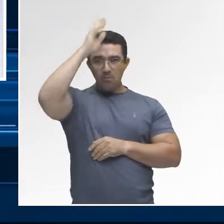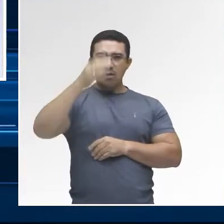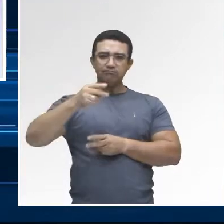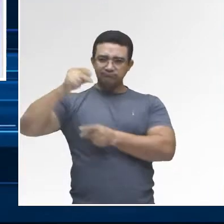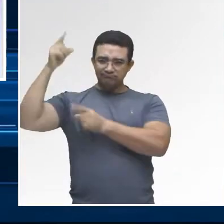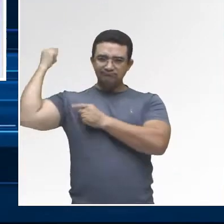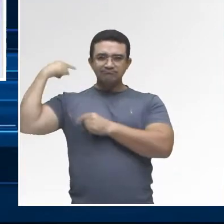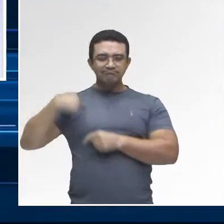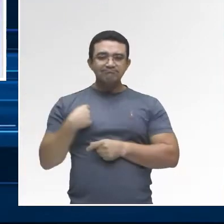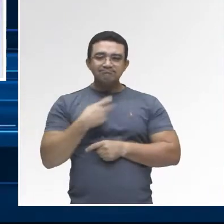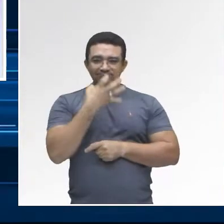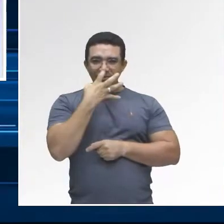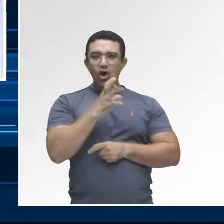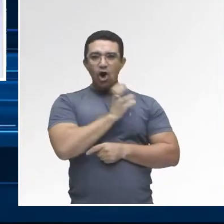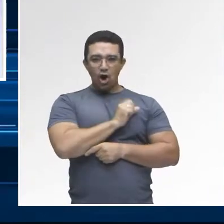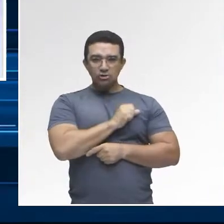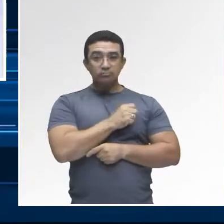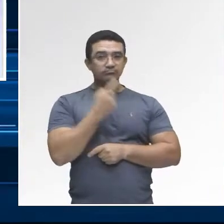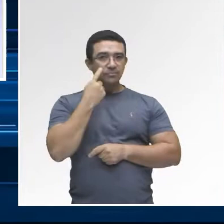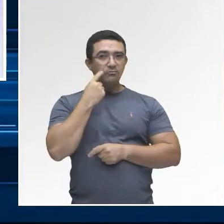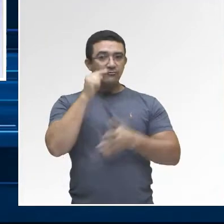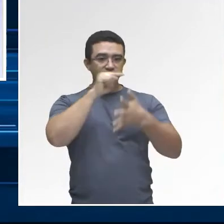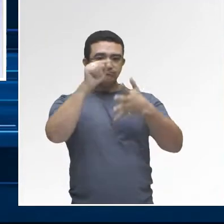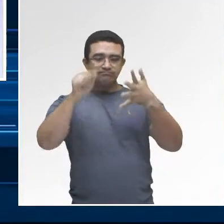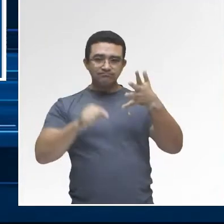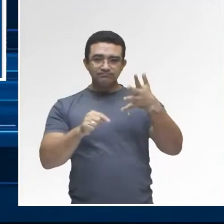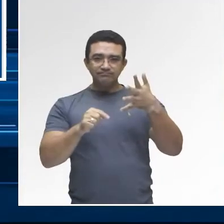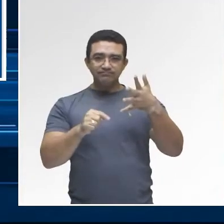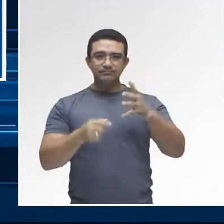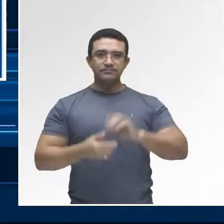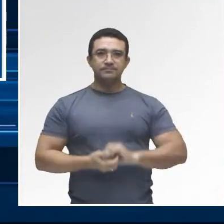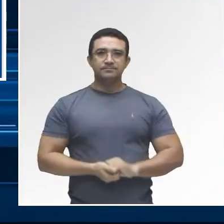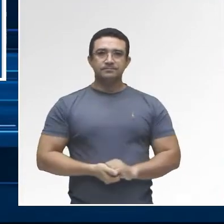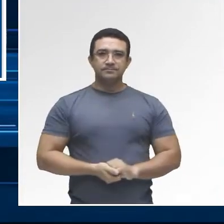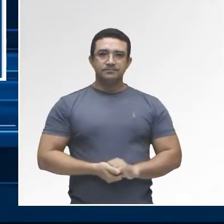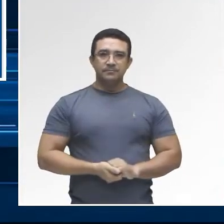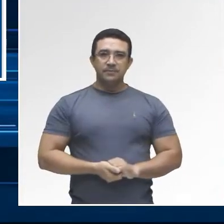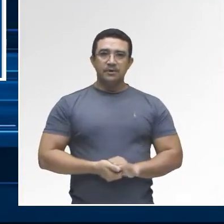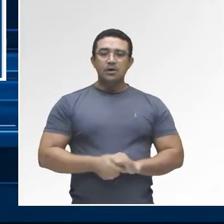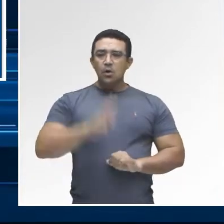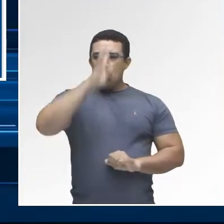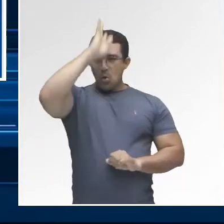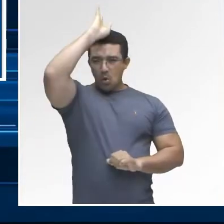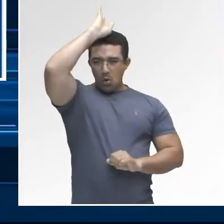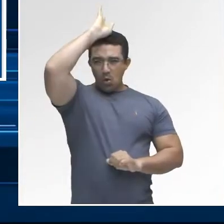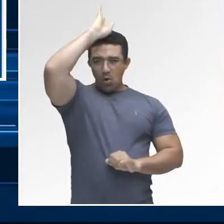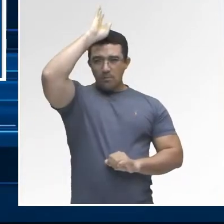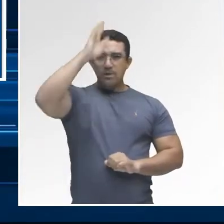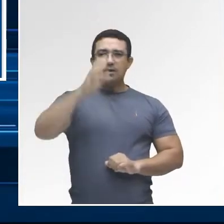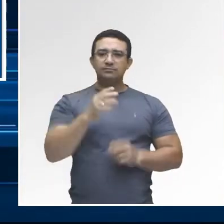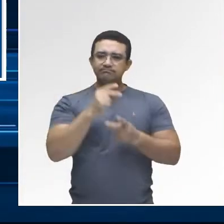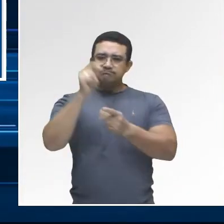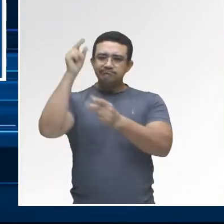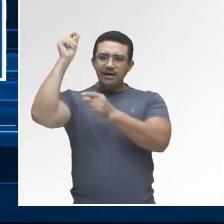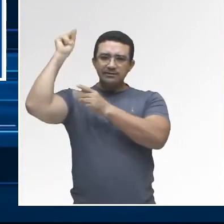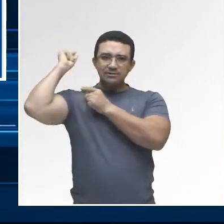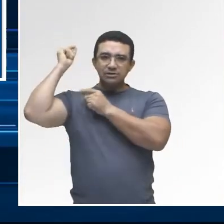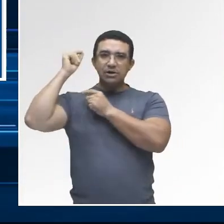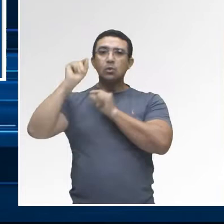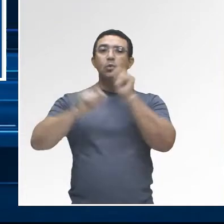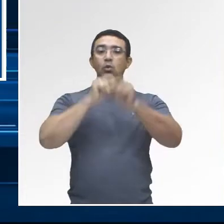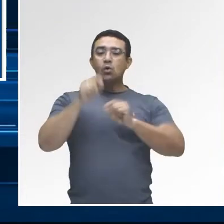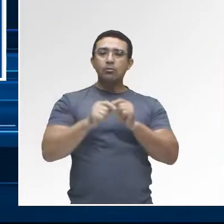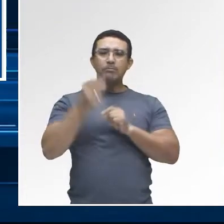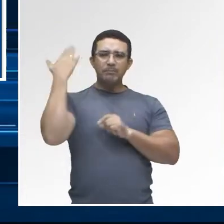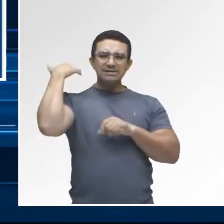uma olhada nos nossos tópicos e ir trocando umas ideias, tá? Então, nós vamos começar aqui pelo tempo dos